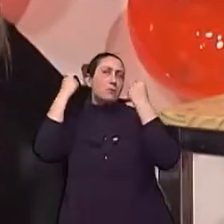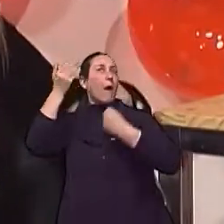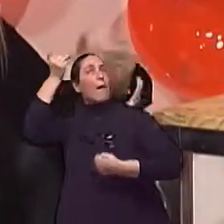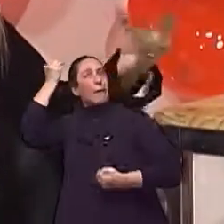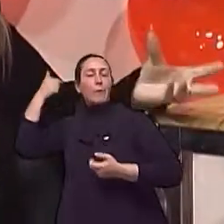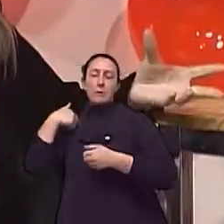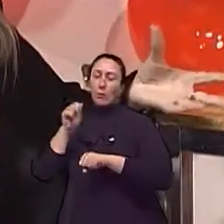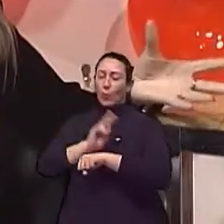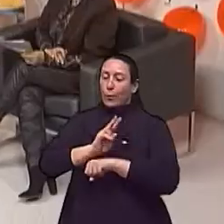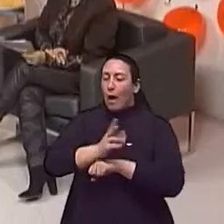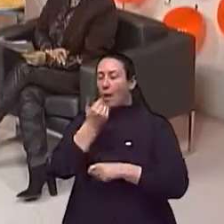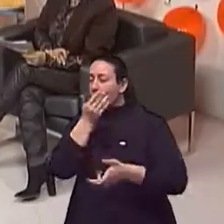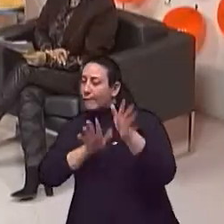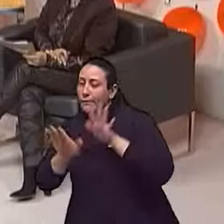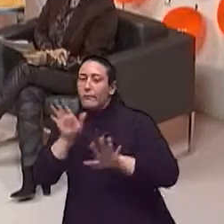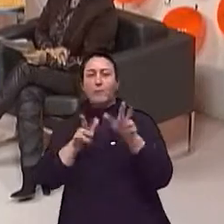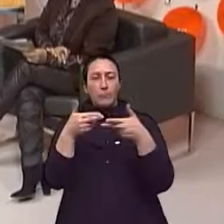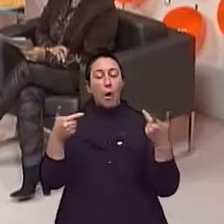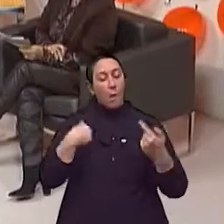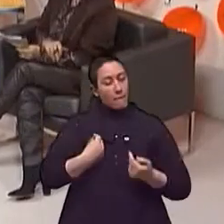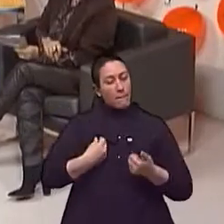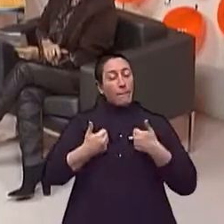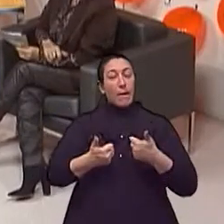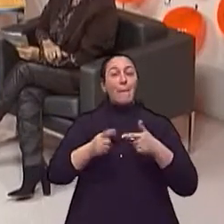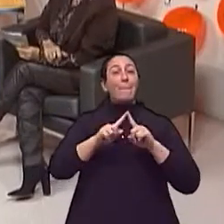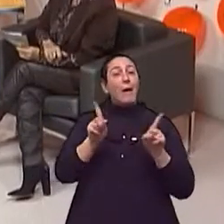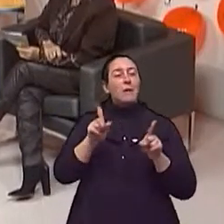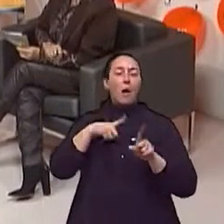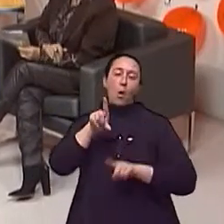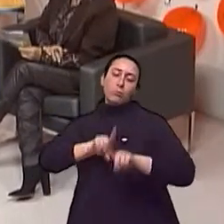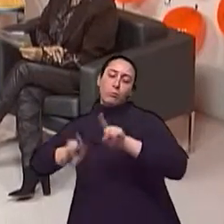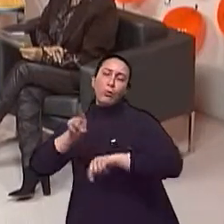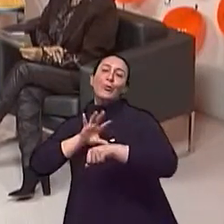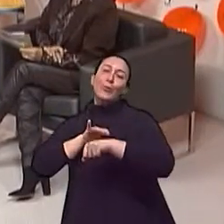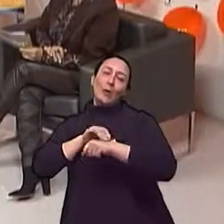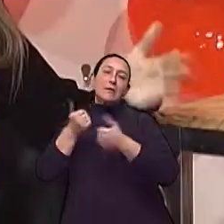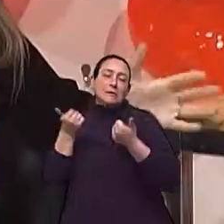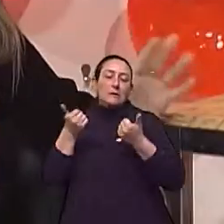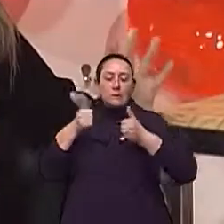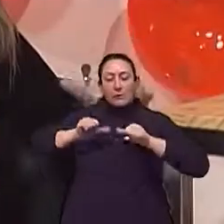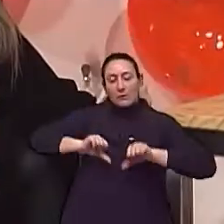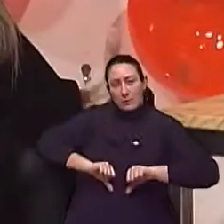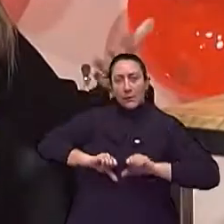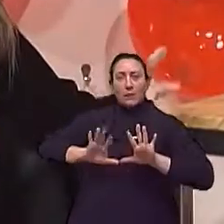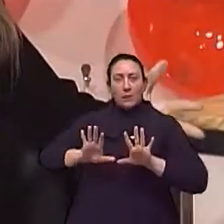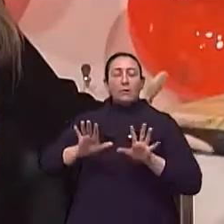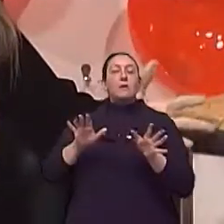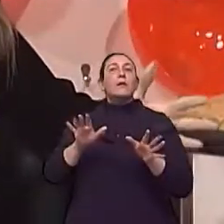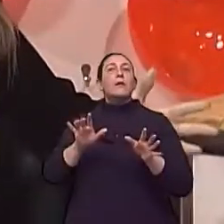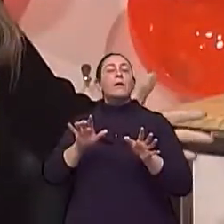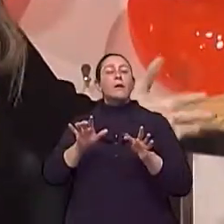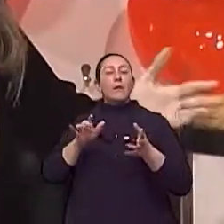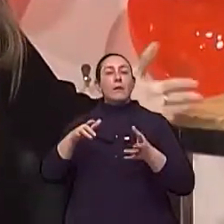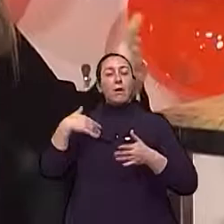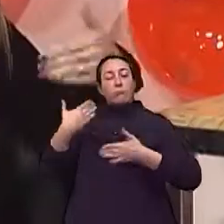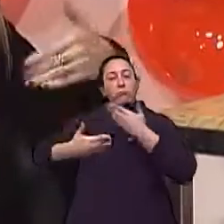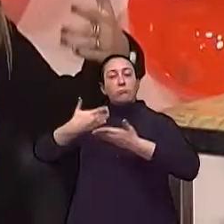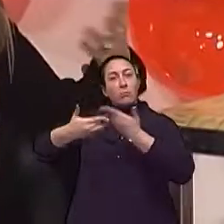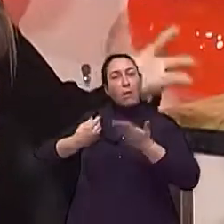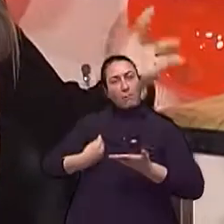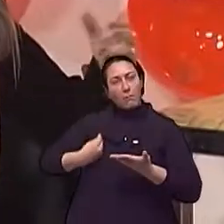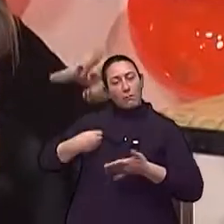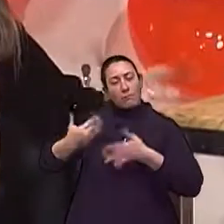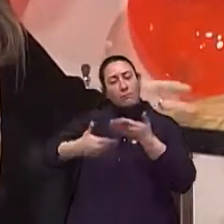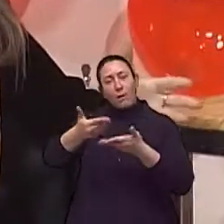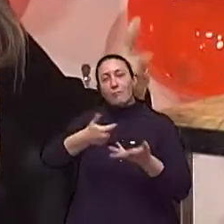viver bem Posso ter uma nutrição adequada Mas algumas doenças enfim tem mais chance de ter quando quanto mais a gente vive né O que é uma